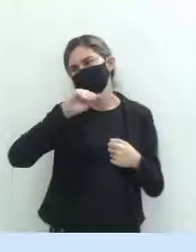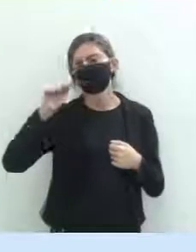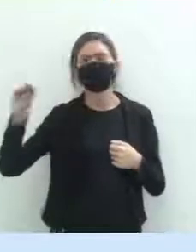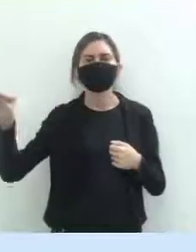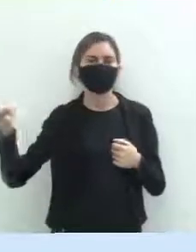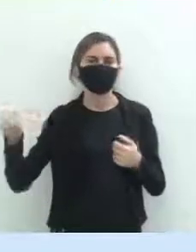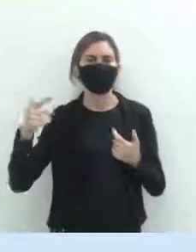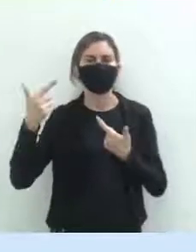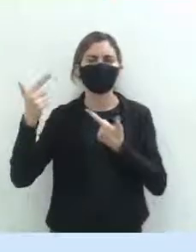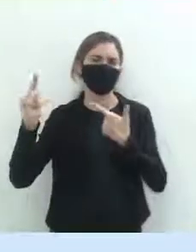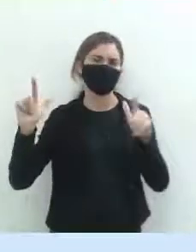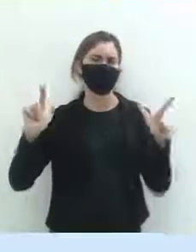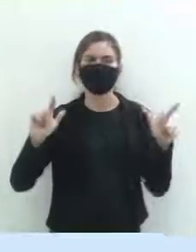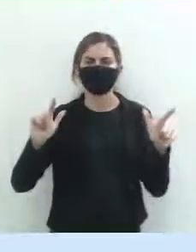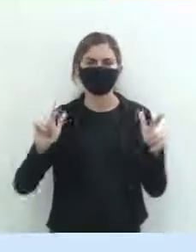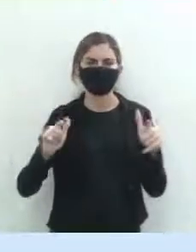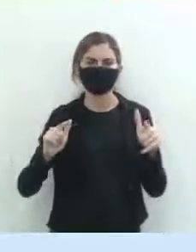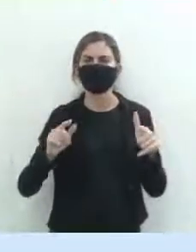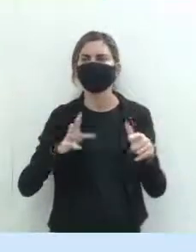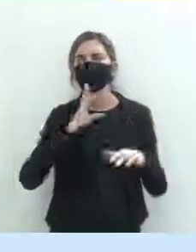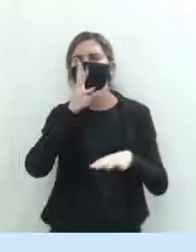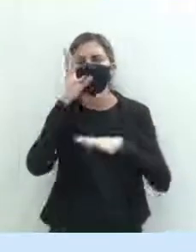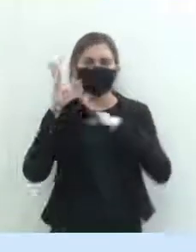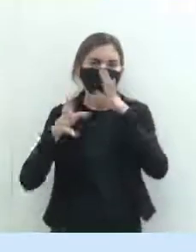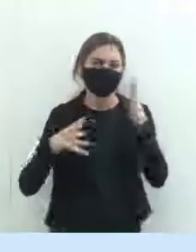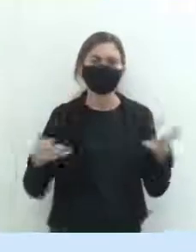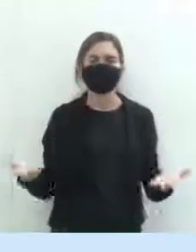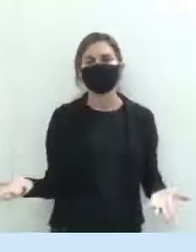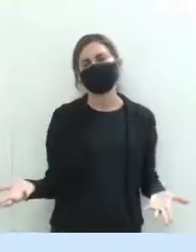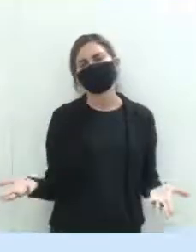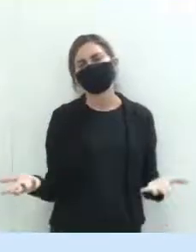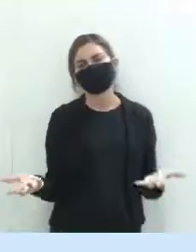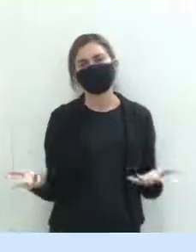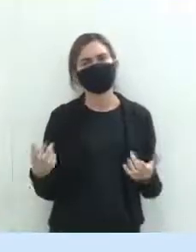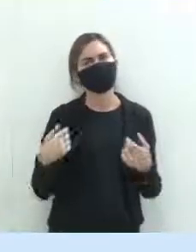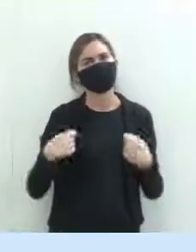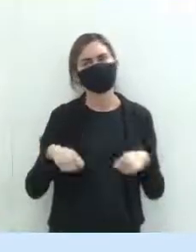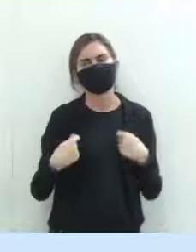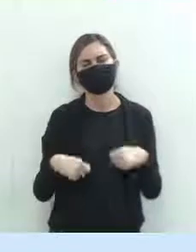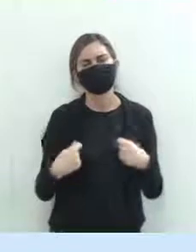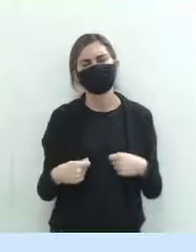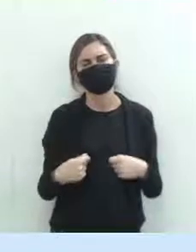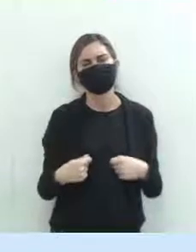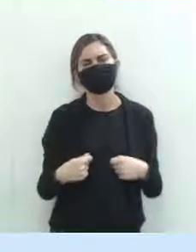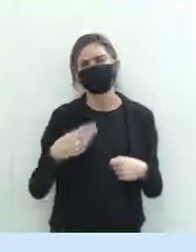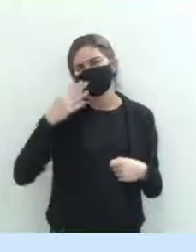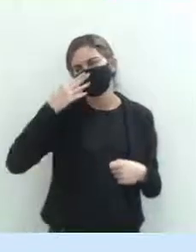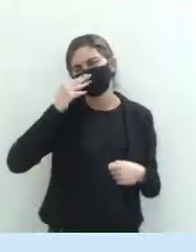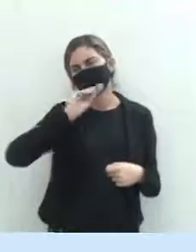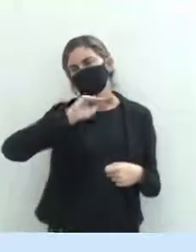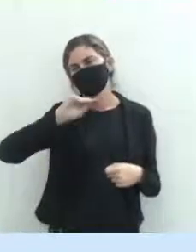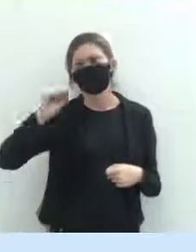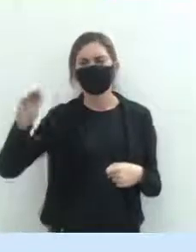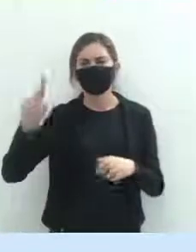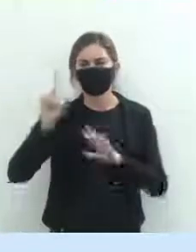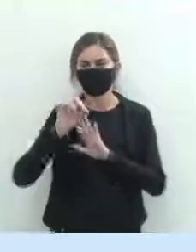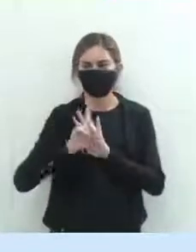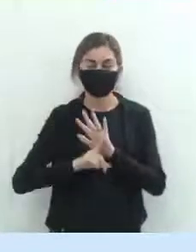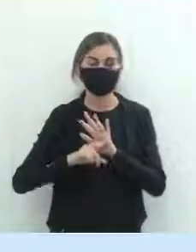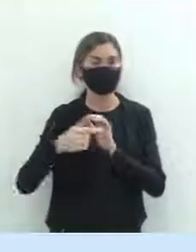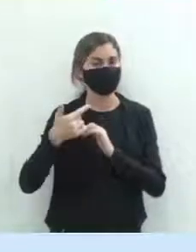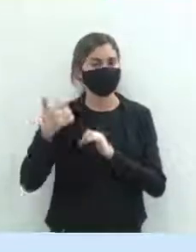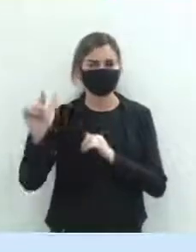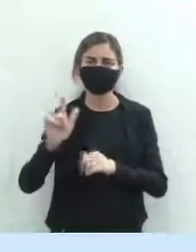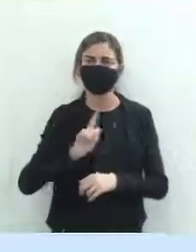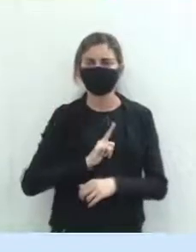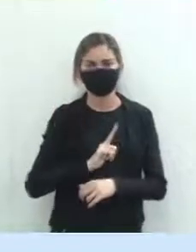quebrar, ou vou ter que ultrapassar, ou vou ter que rejeitar os direitos que os outros